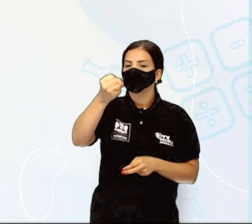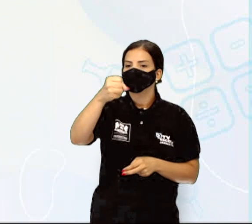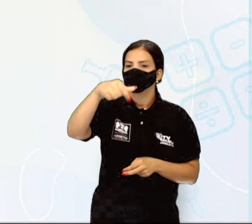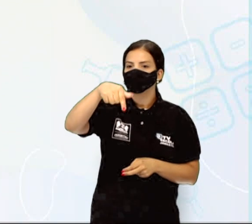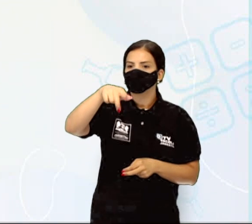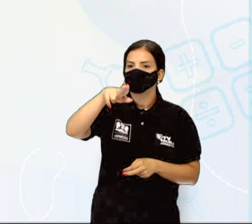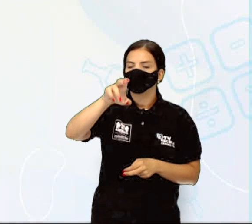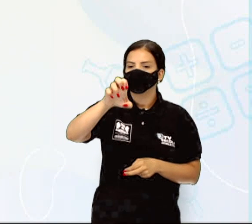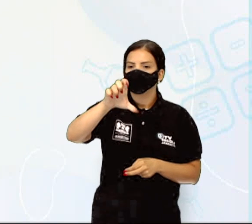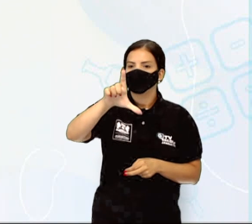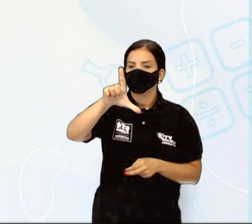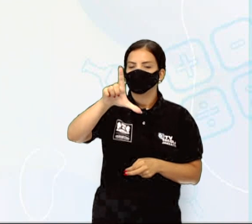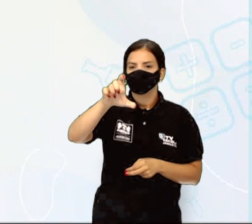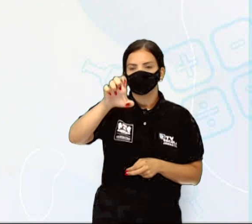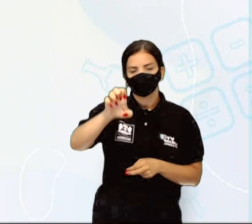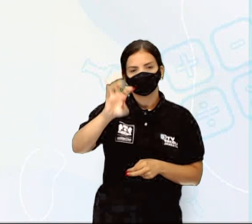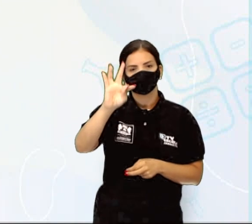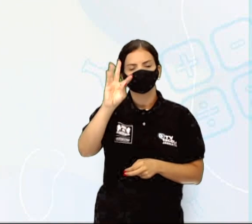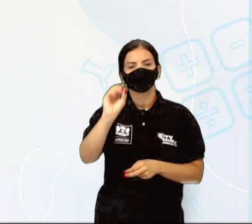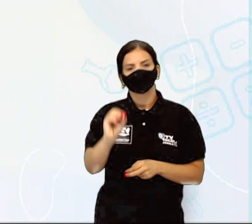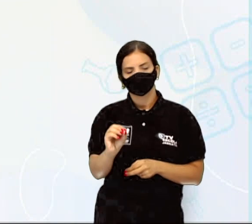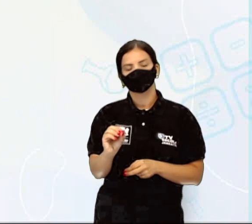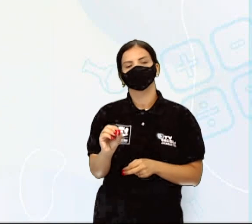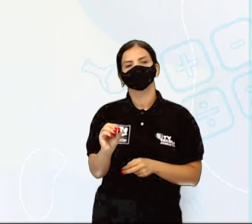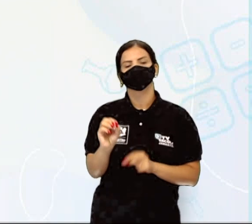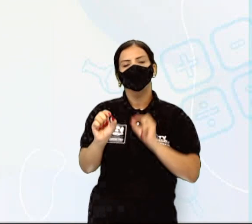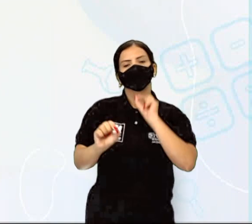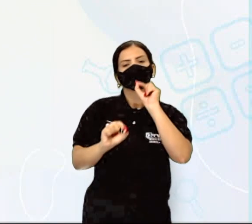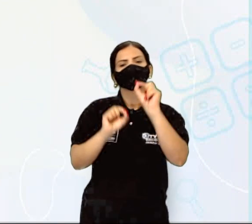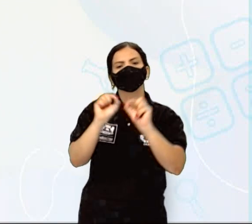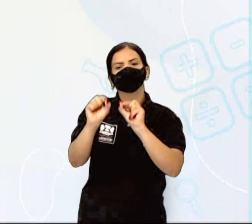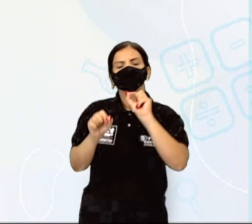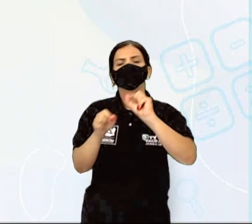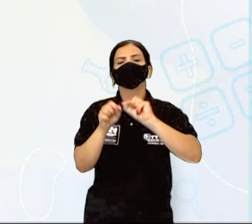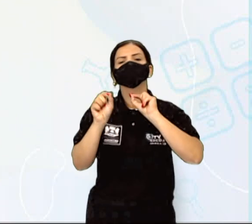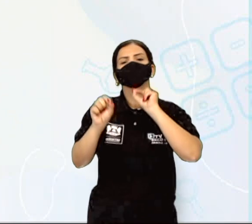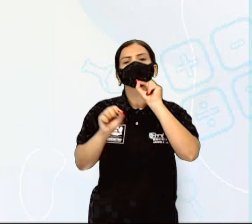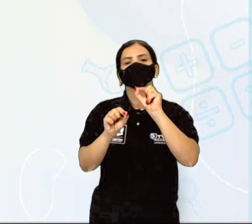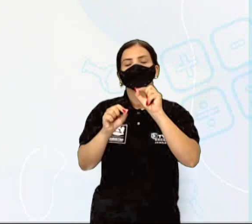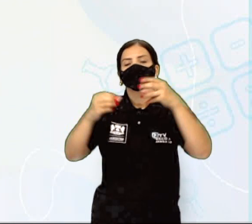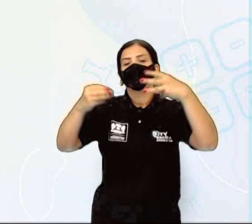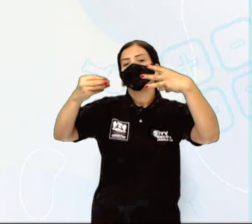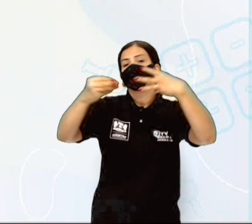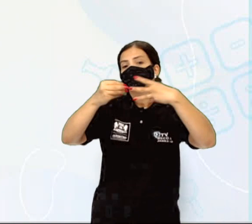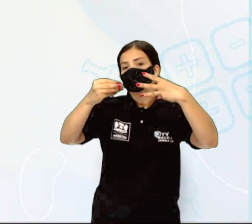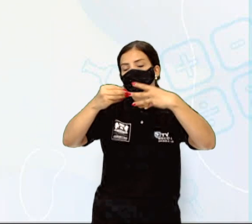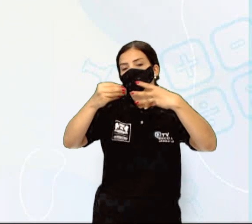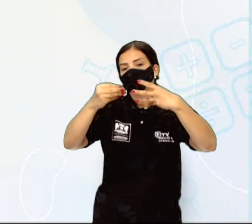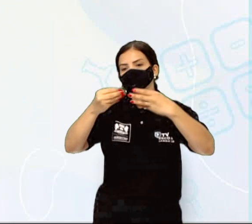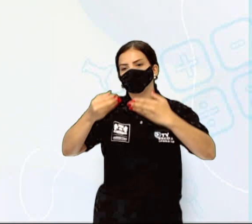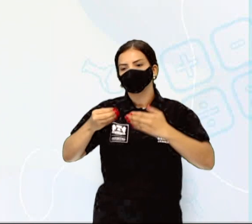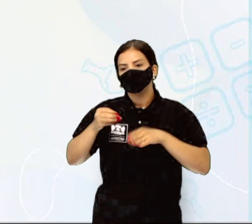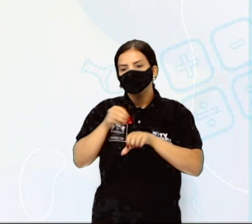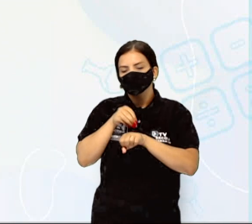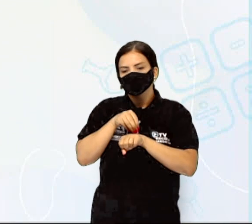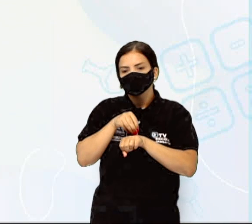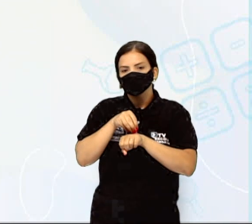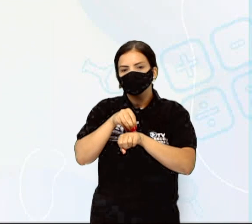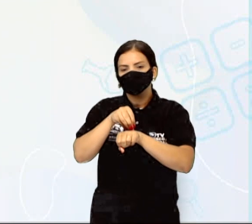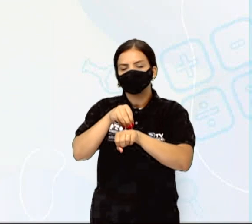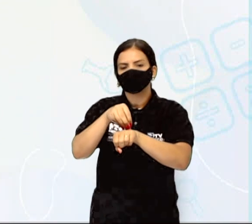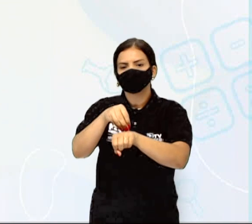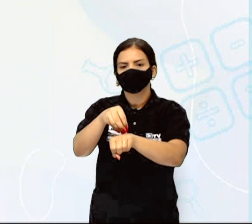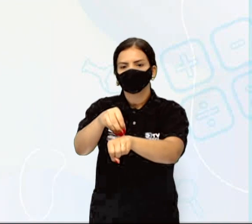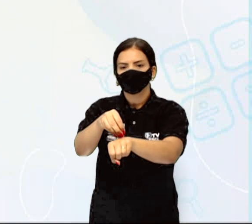endocitose e exocitose. A exocitose é um processo pelo qual a célula transporta uma vesícula